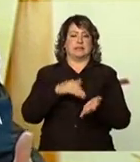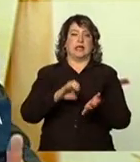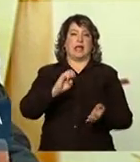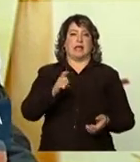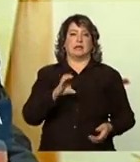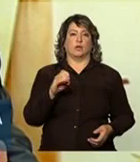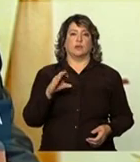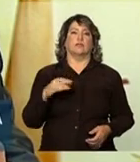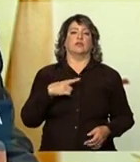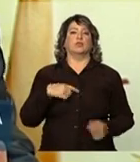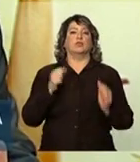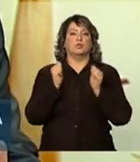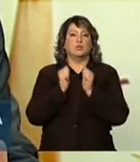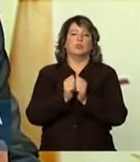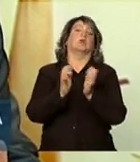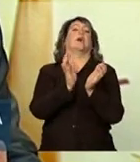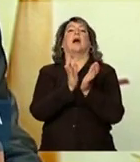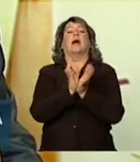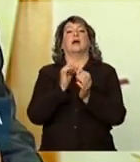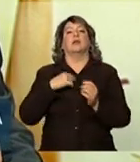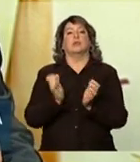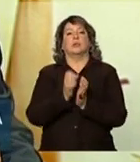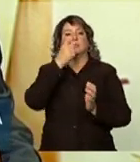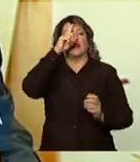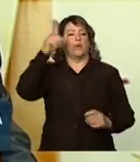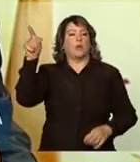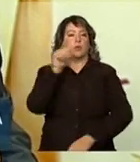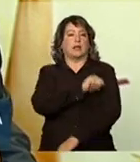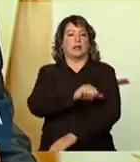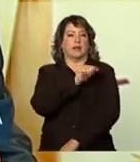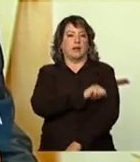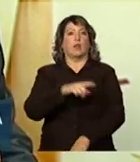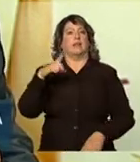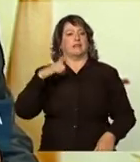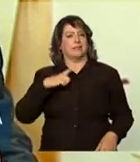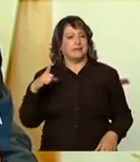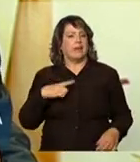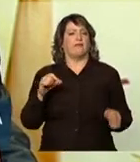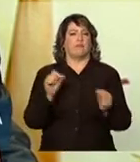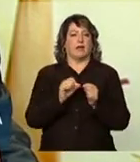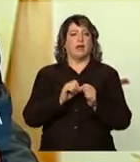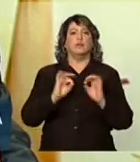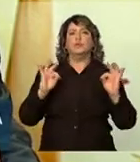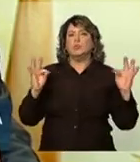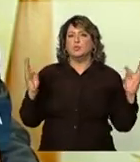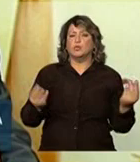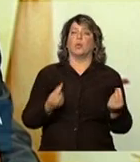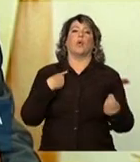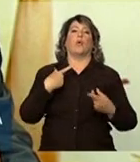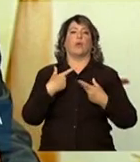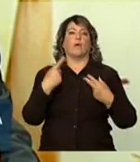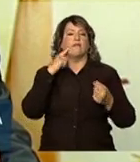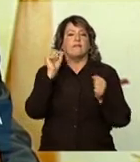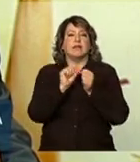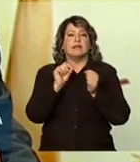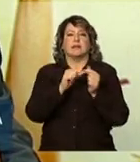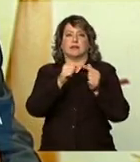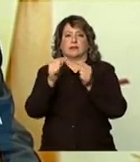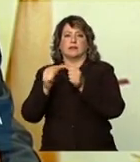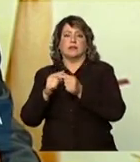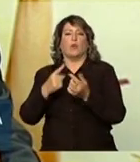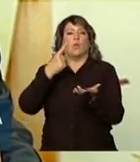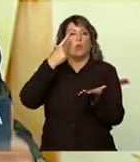com as áreas responsáveis, que é o Departamento Geral dos Hospitais lá do Rio de Janeiro, vem tomando todas as providências no sentido de fazer a adequação e